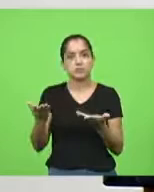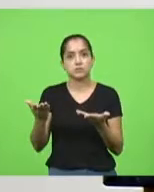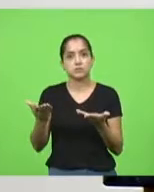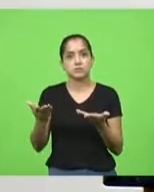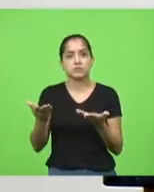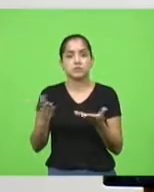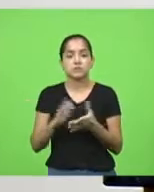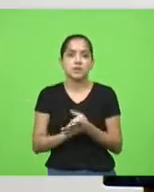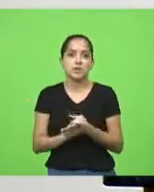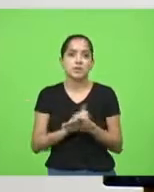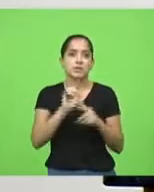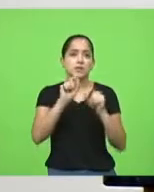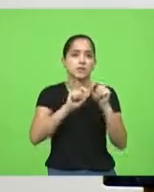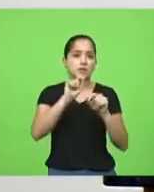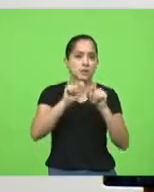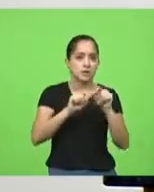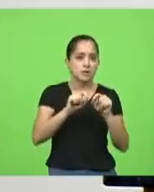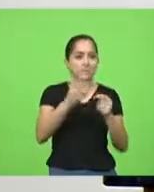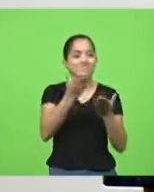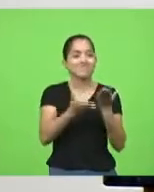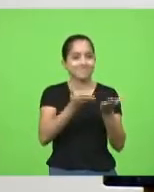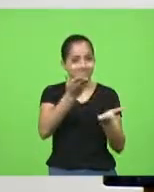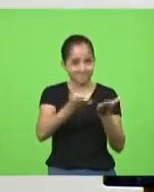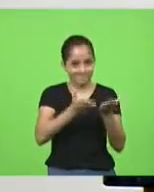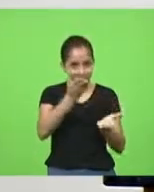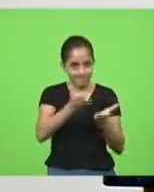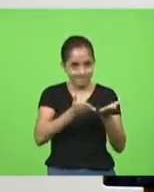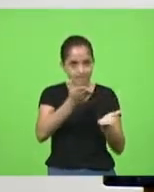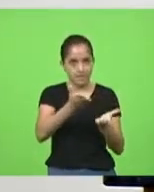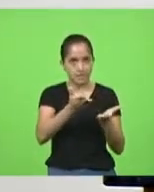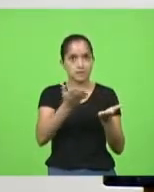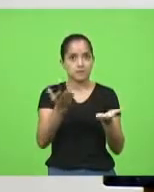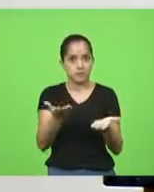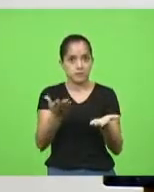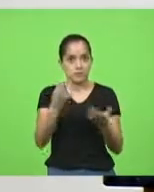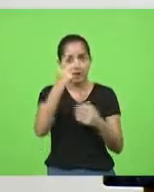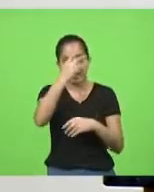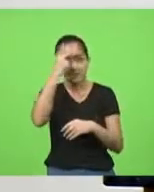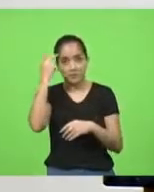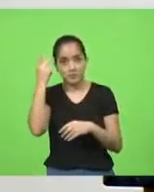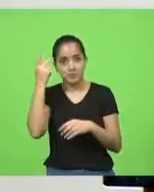que é relacionado ao atendimento que está sendo feito aos pacientes